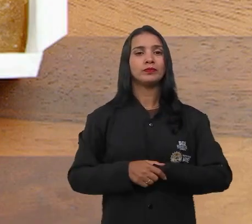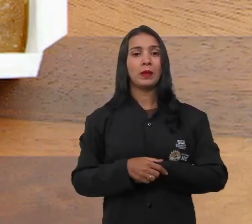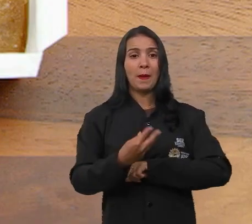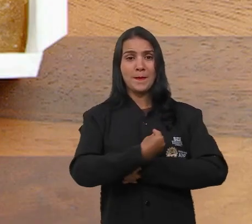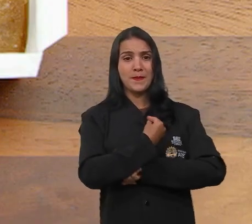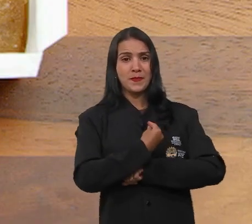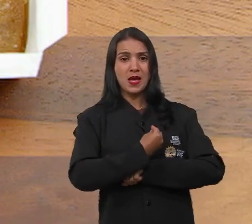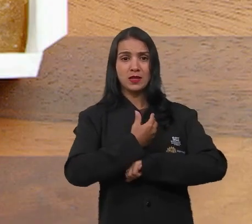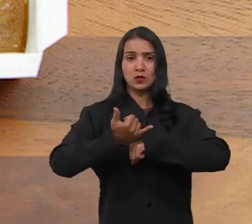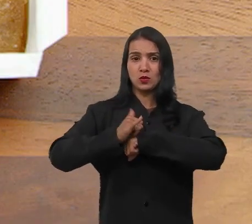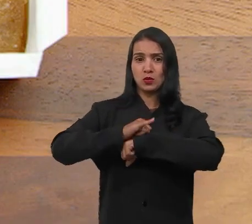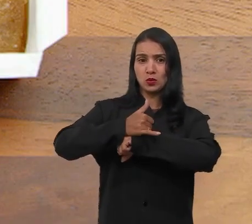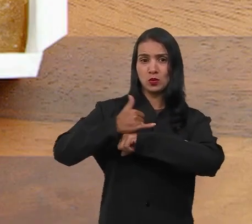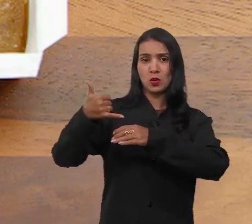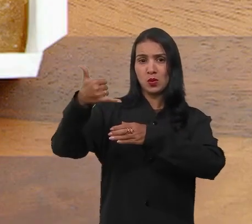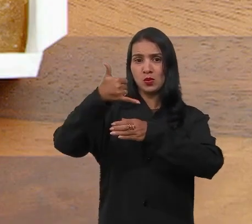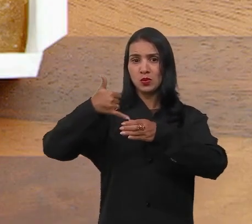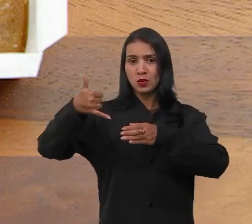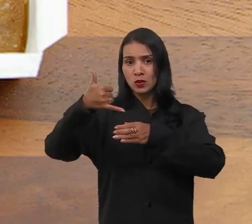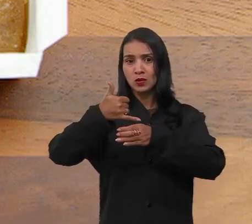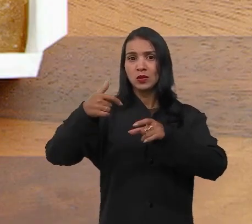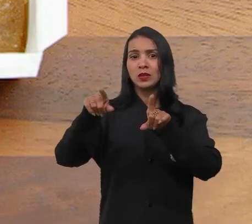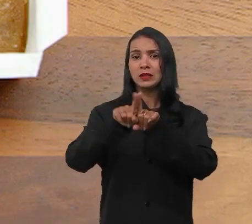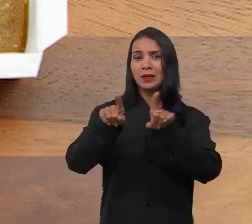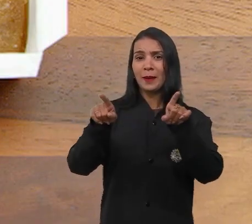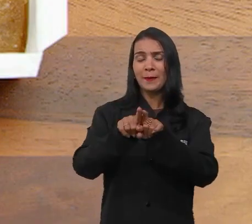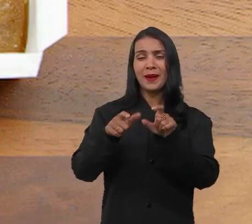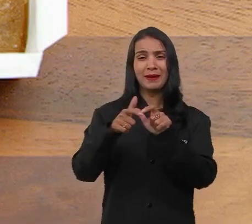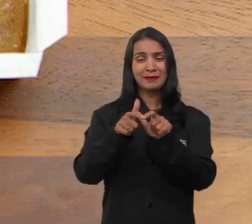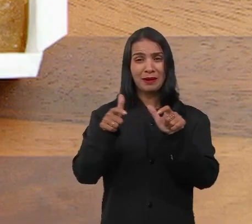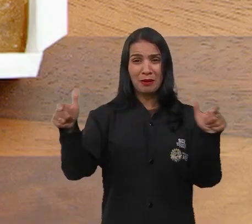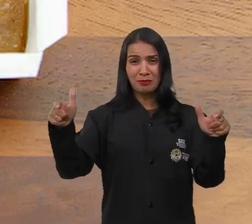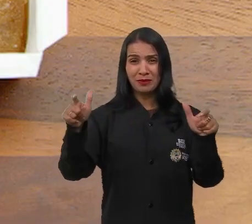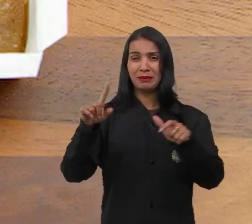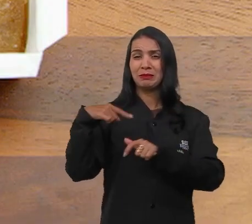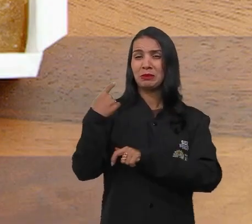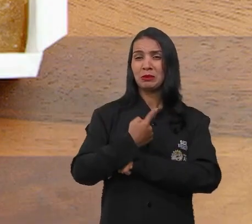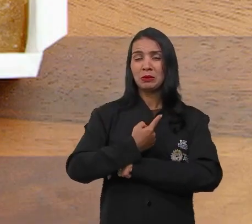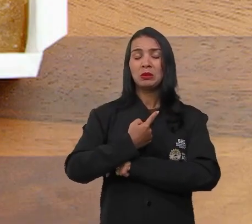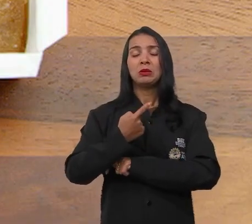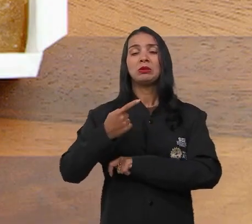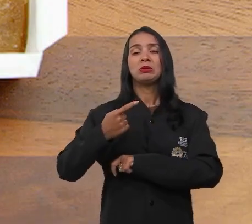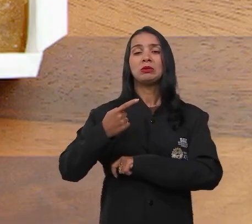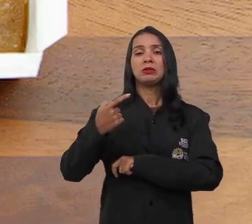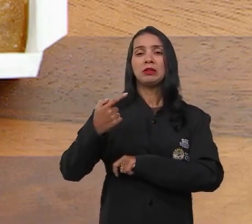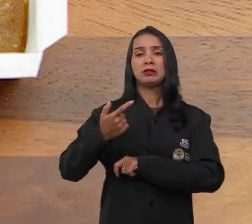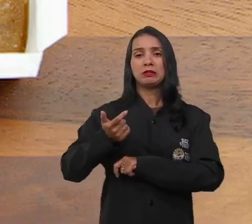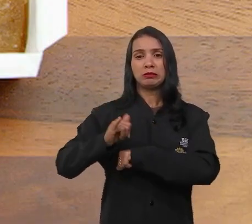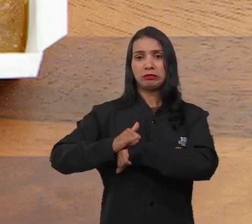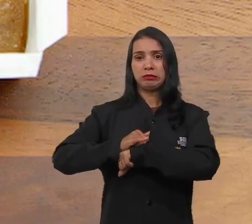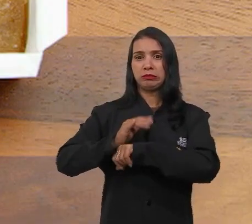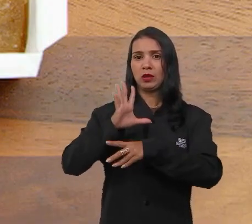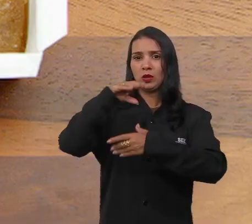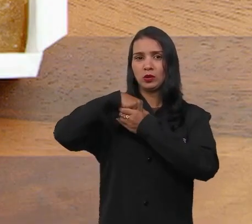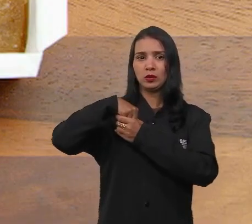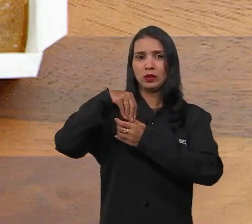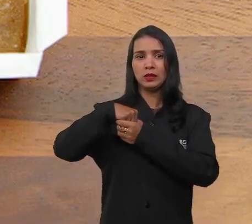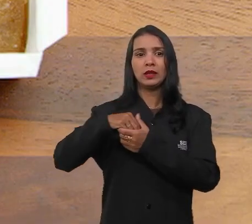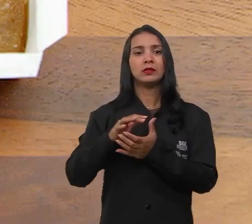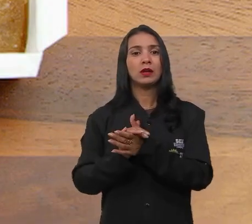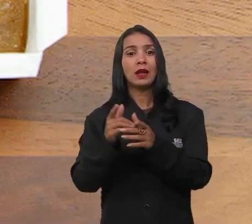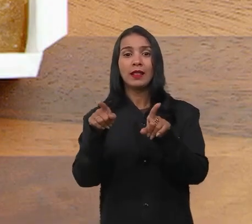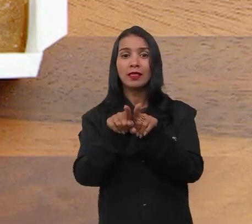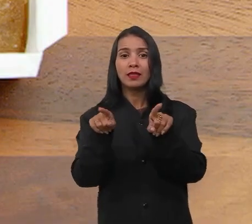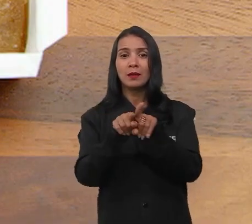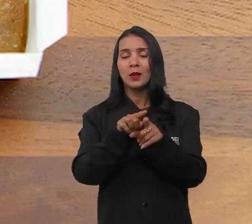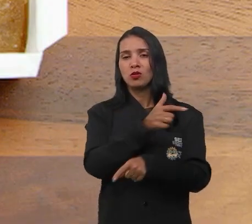quantidades de conservantes e estabilizantes, que vão sobrecarregar o nosso organismo, além da baixa densidade nutricional.